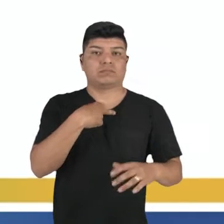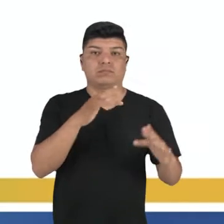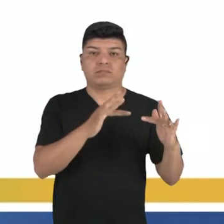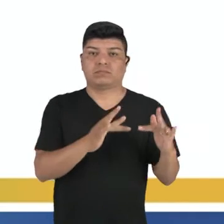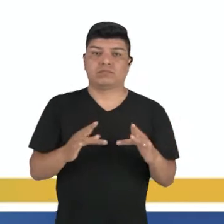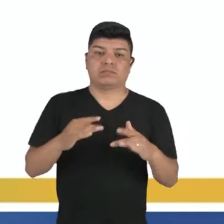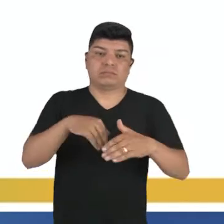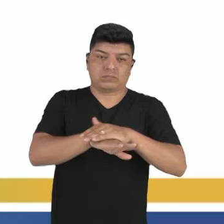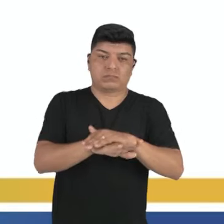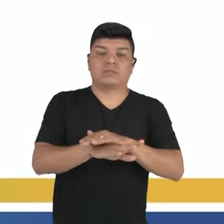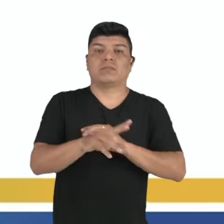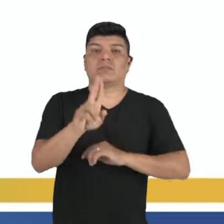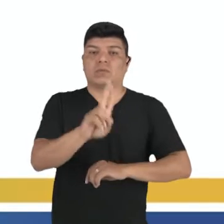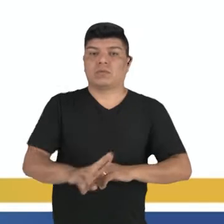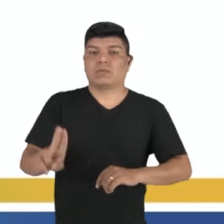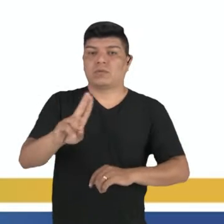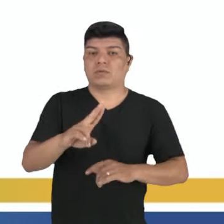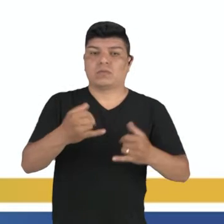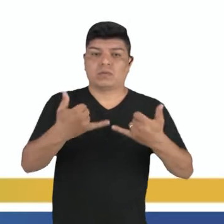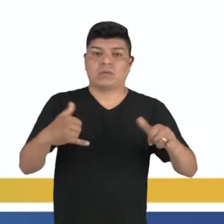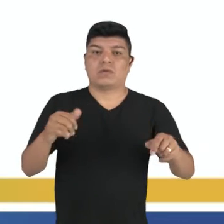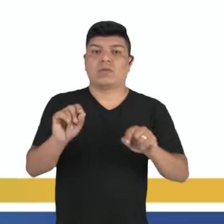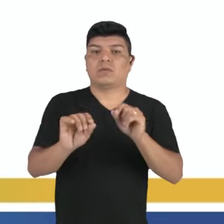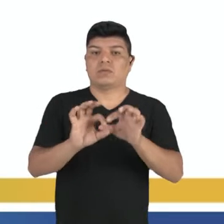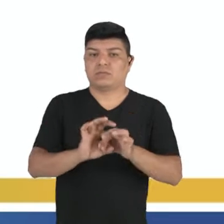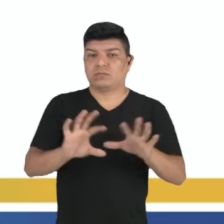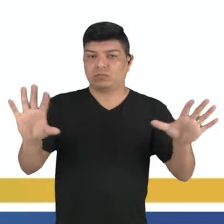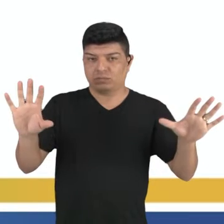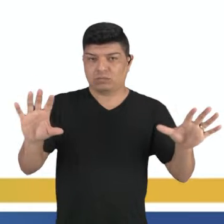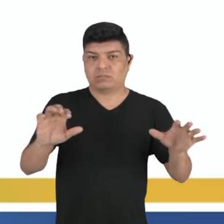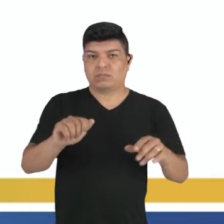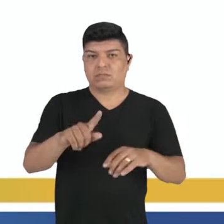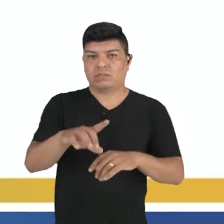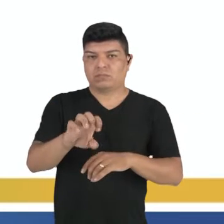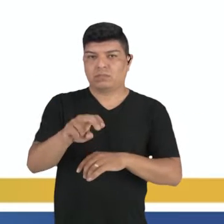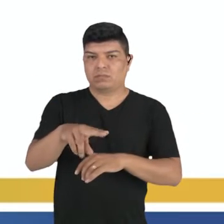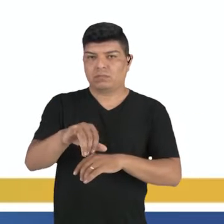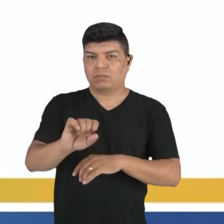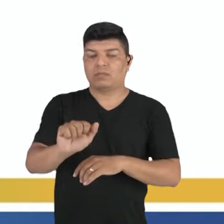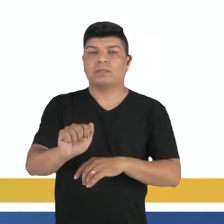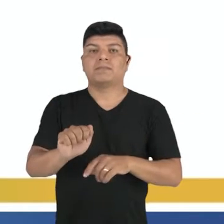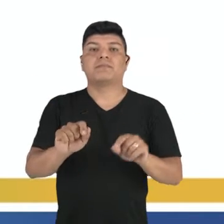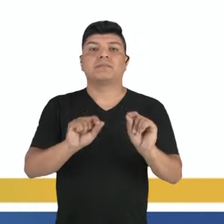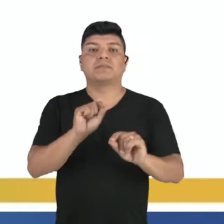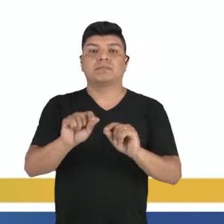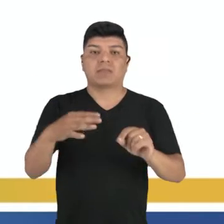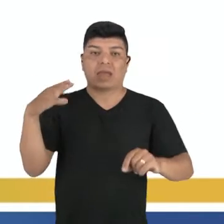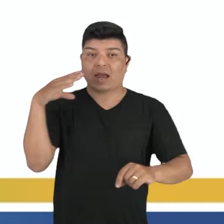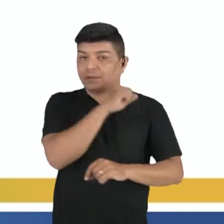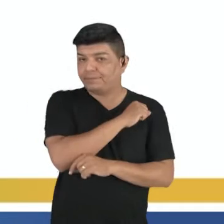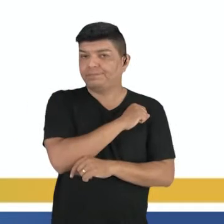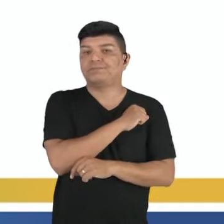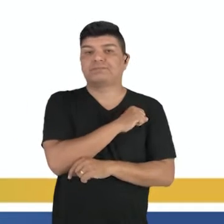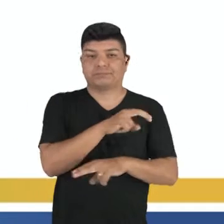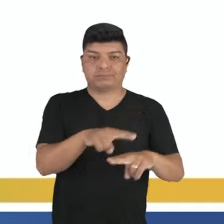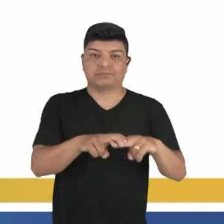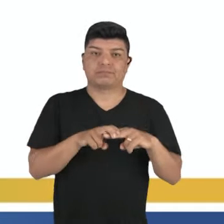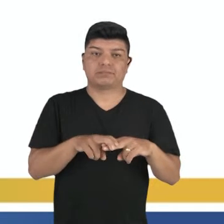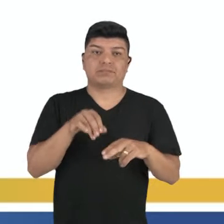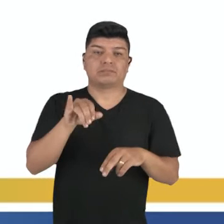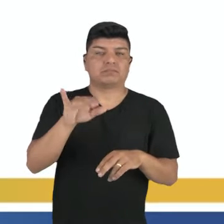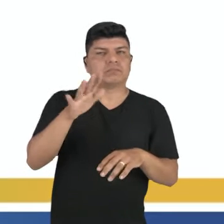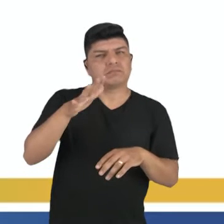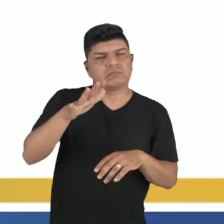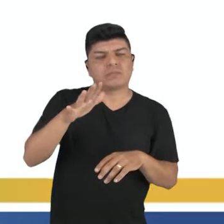ser estocada o uso dessa energia disponibilizada pela adenosina trifosfato ela é imediado então